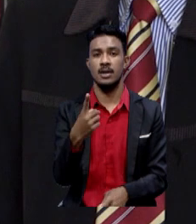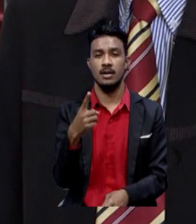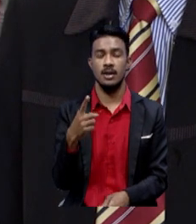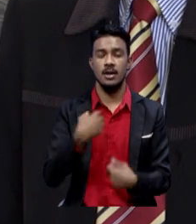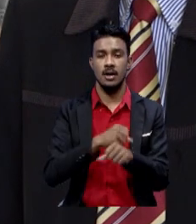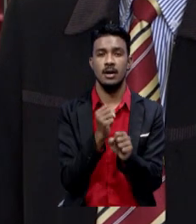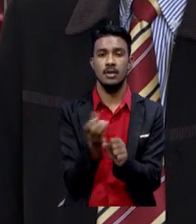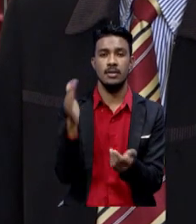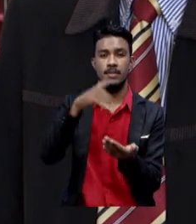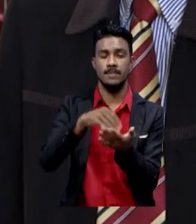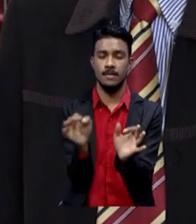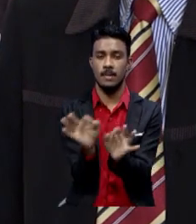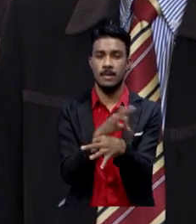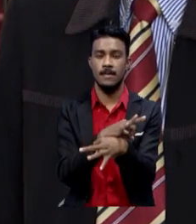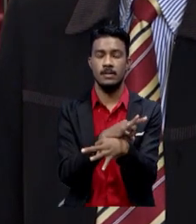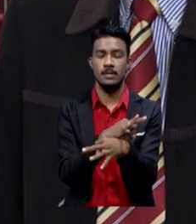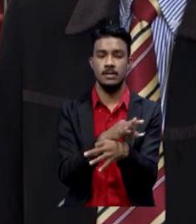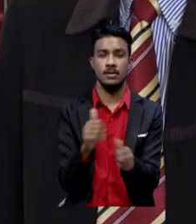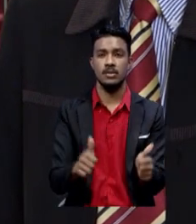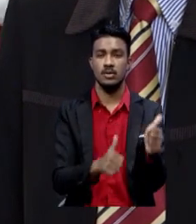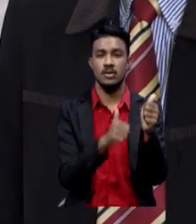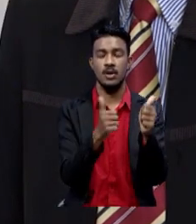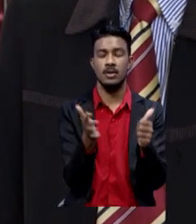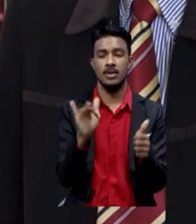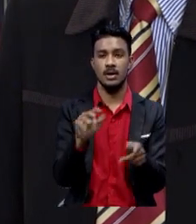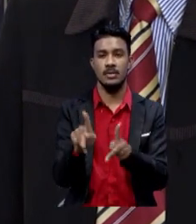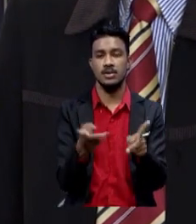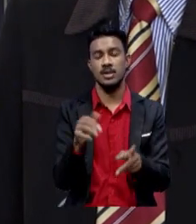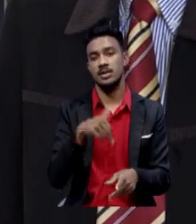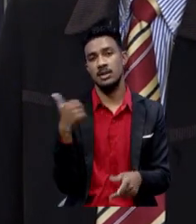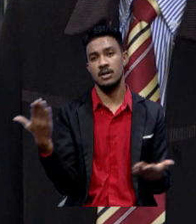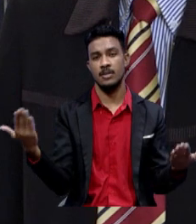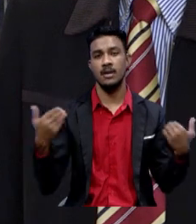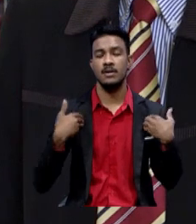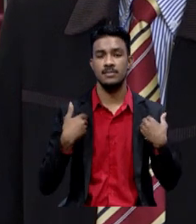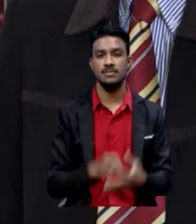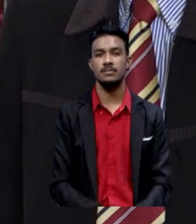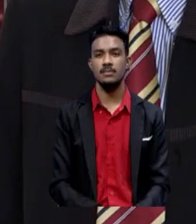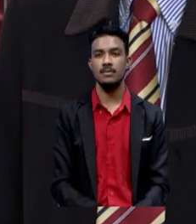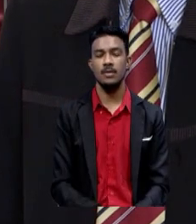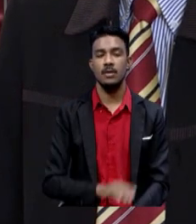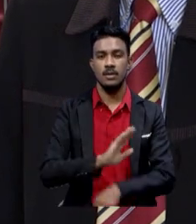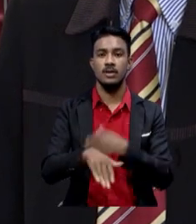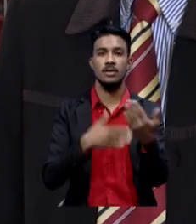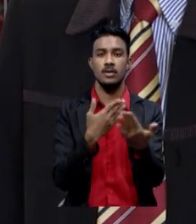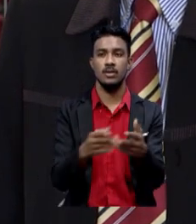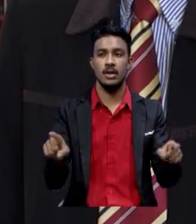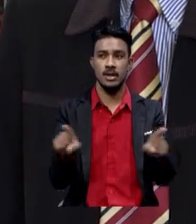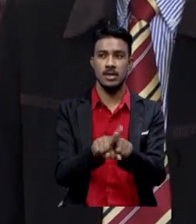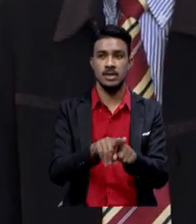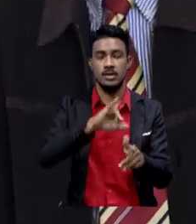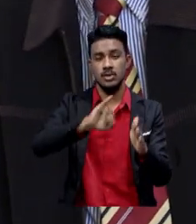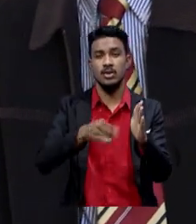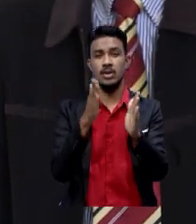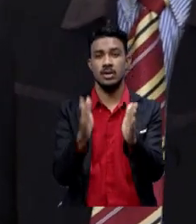intervenção, tuir necessidade, ba entidade sinebe que é relevante. Em geral, a nessa jornalista, a Miriam Itahu,